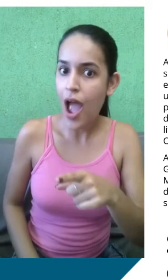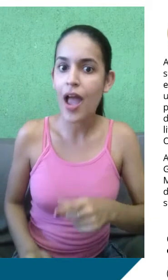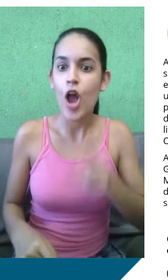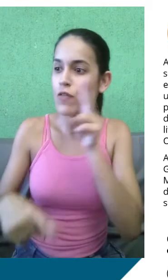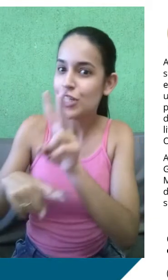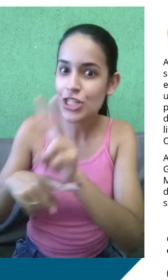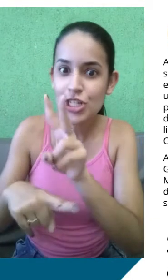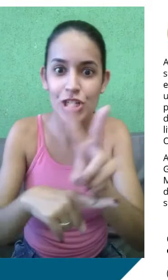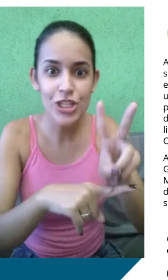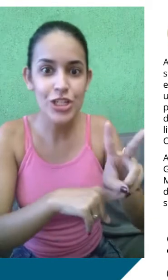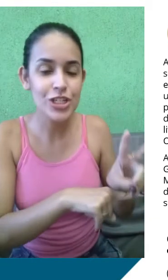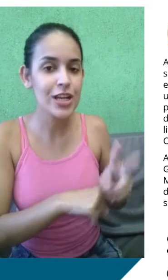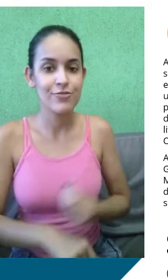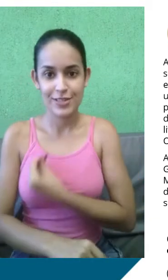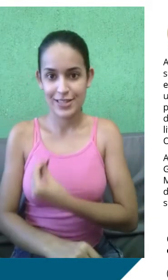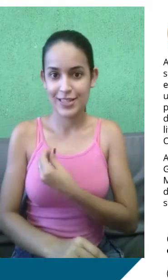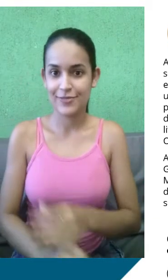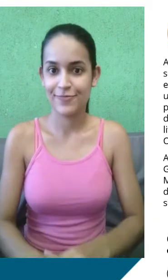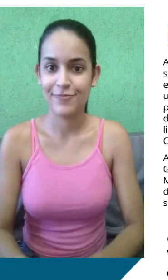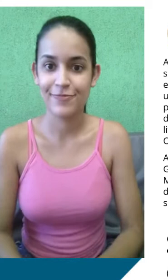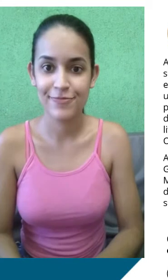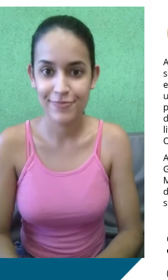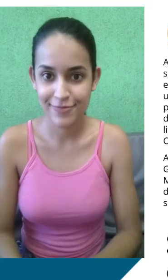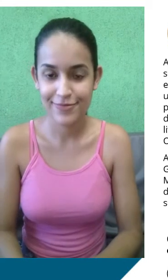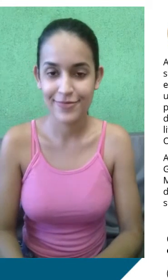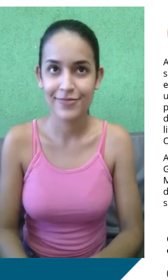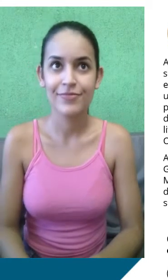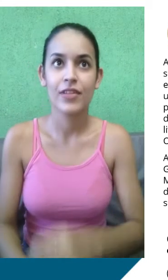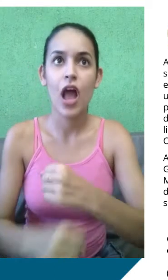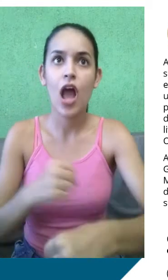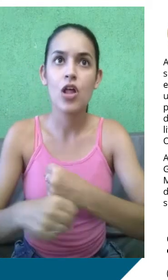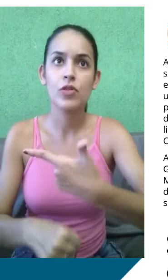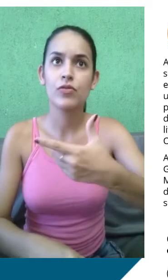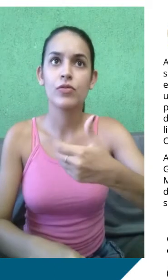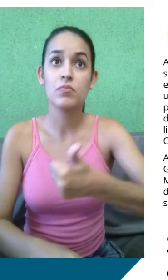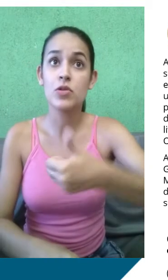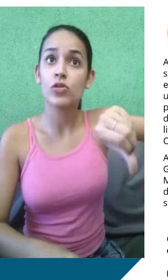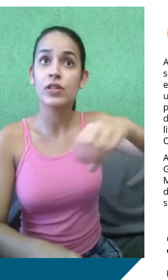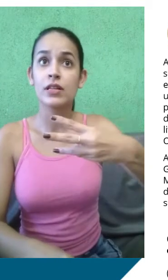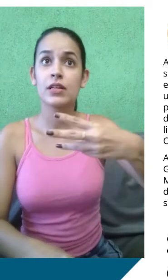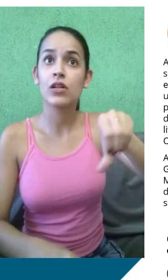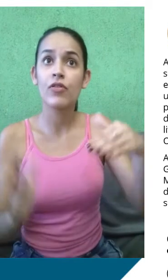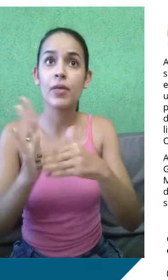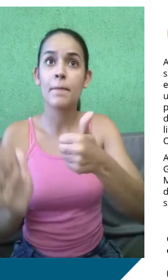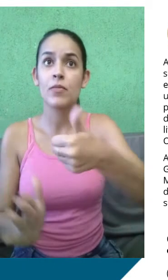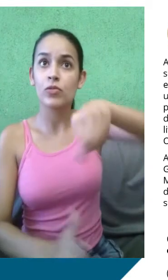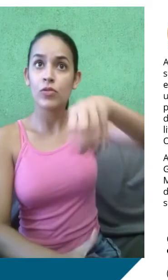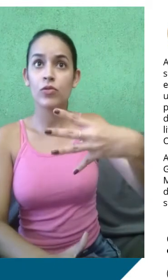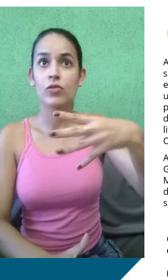ladra de livros lhe escapa, a morte afeiçoa-se à menina e rastreia suas pegadas de 1939